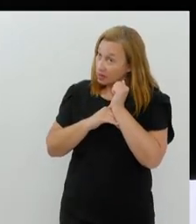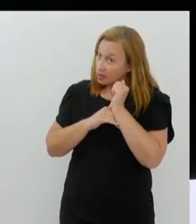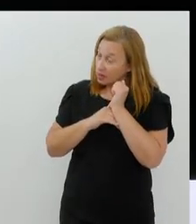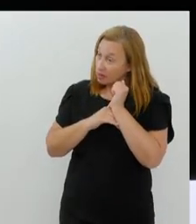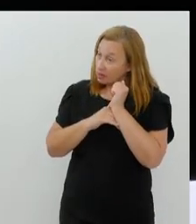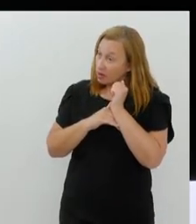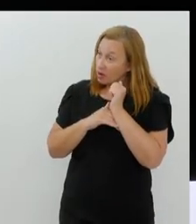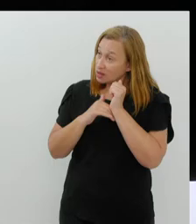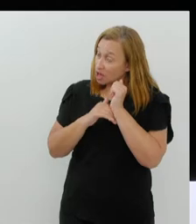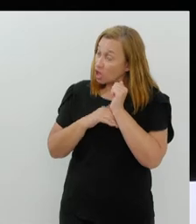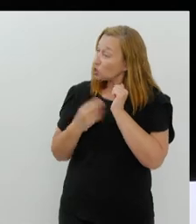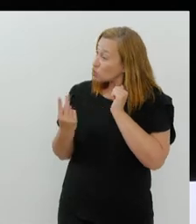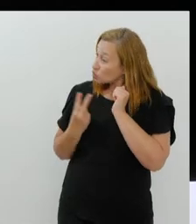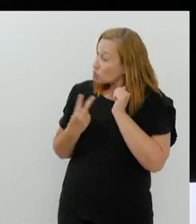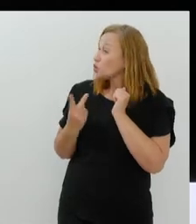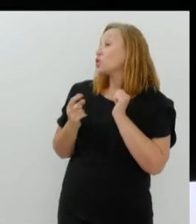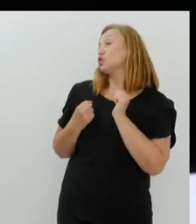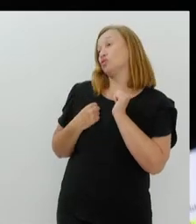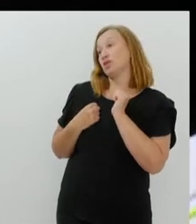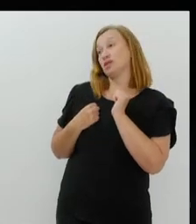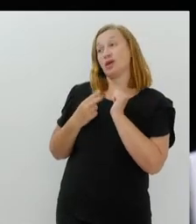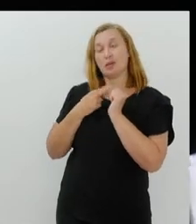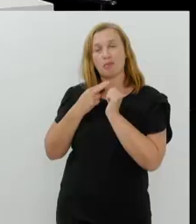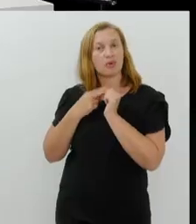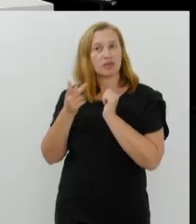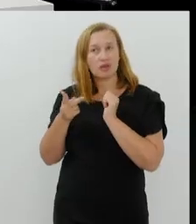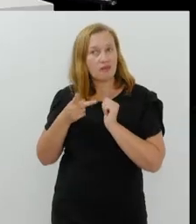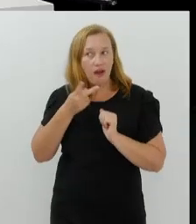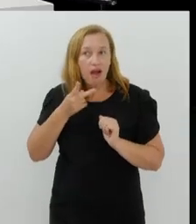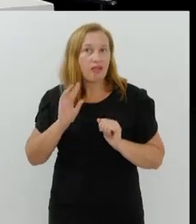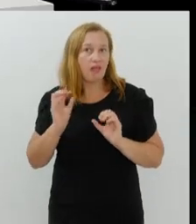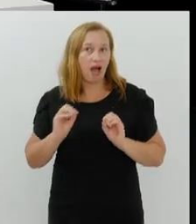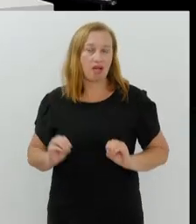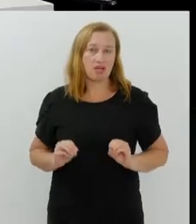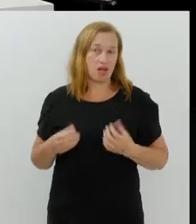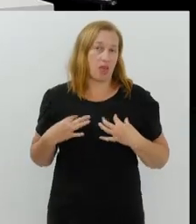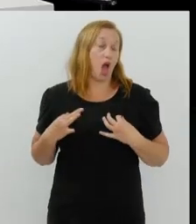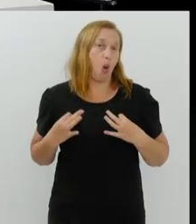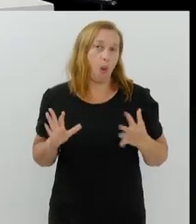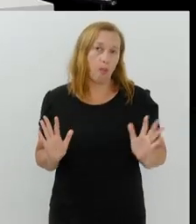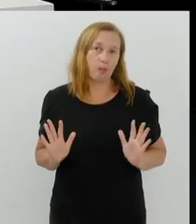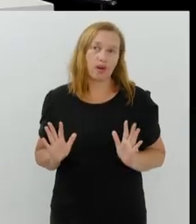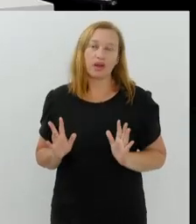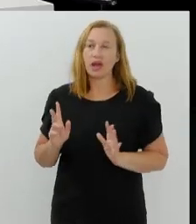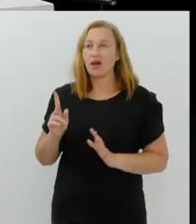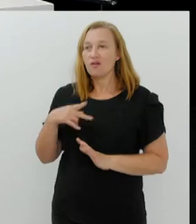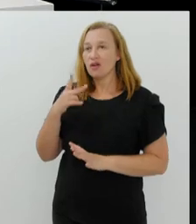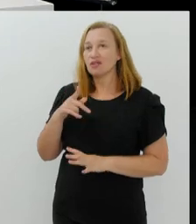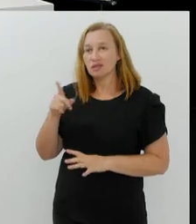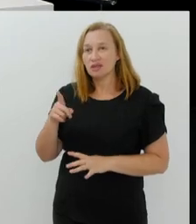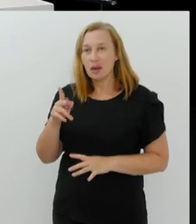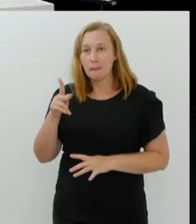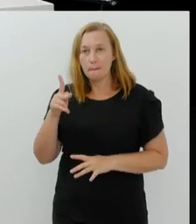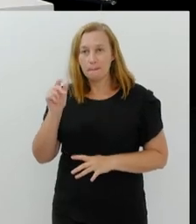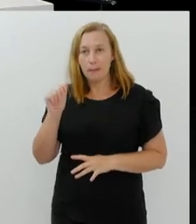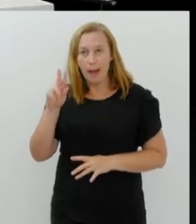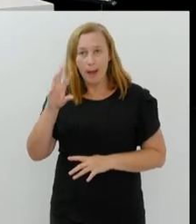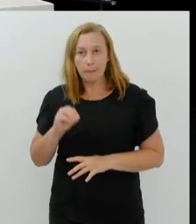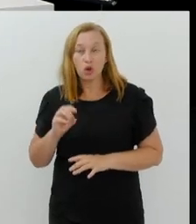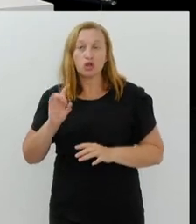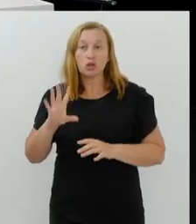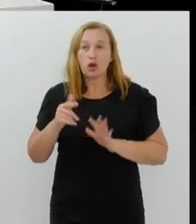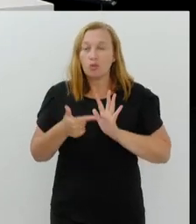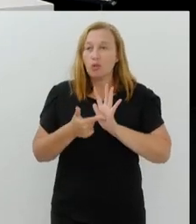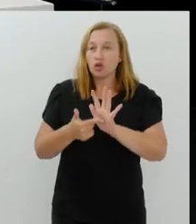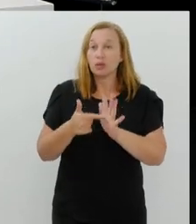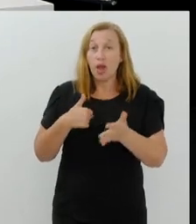mim para a gente fazer um link aí, para ficar uma coisa... É isso que eu ia perguntar, vocês vão ter que ter, inclusive, então, no desfile, né? Exatamente. Eu até te perguntei. Eu falei, não, esse desenho, o